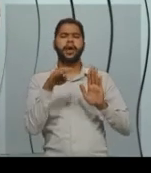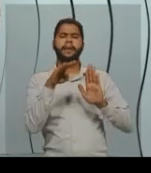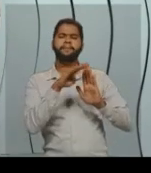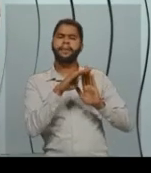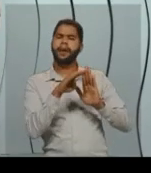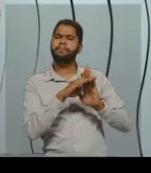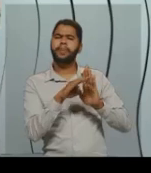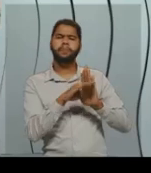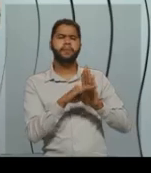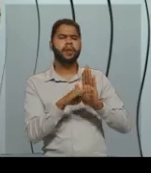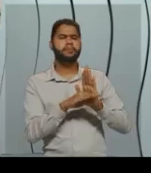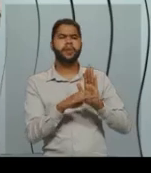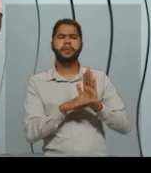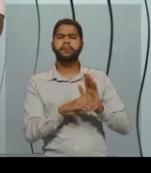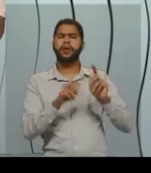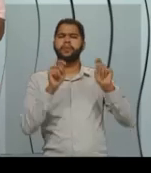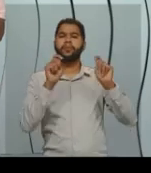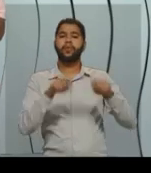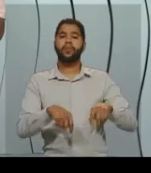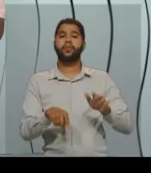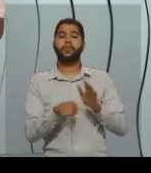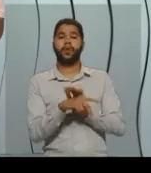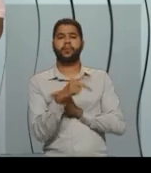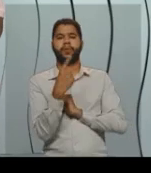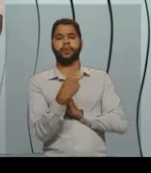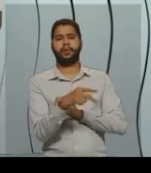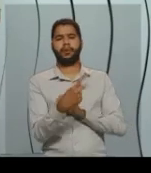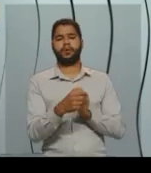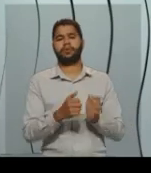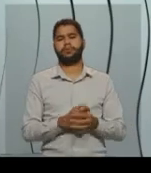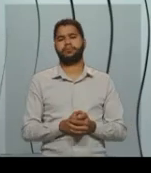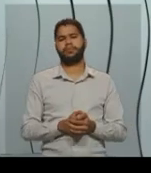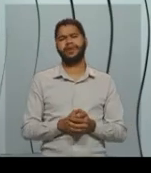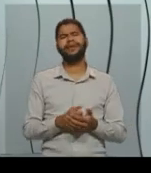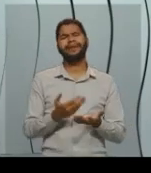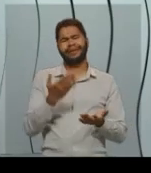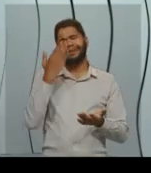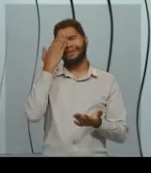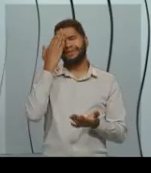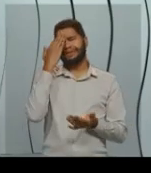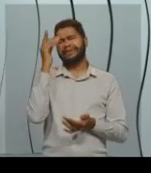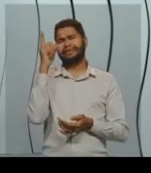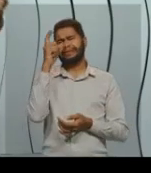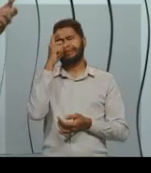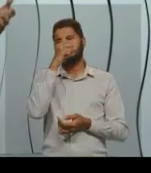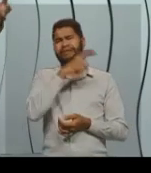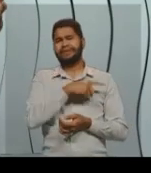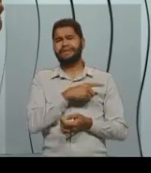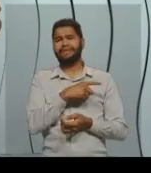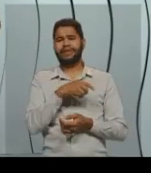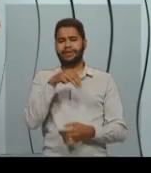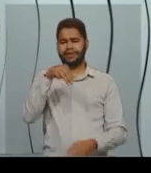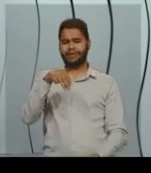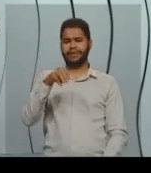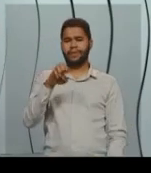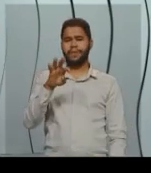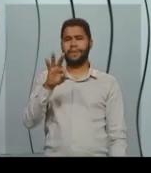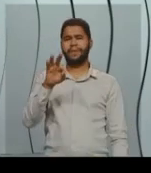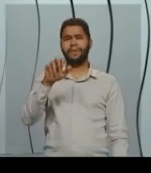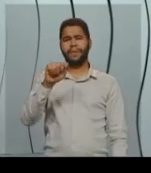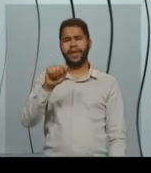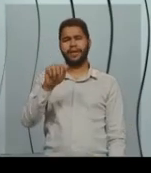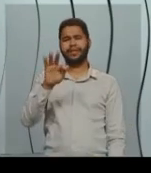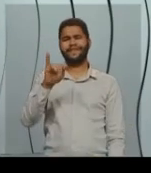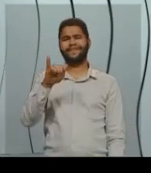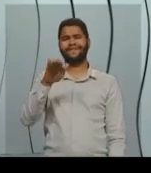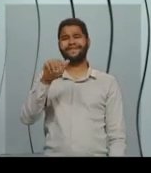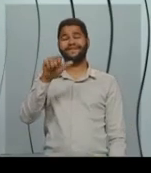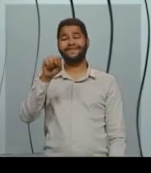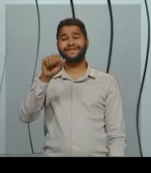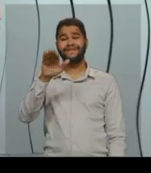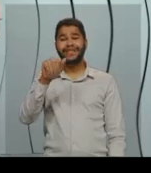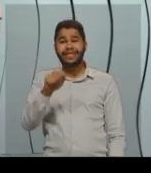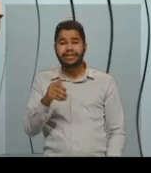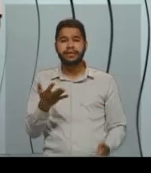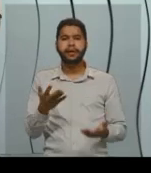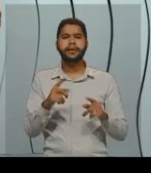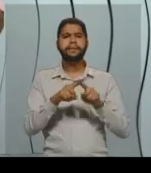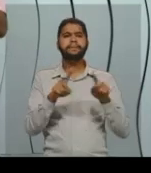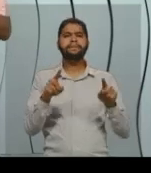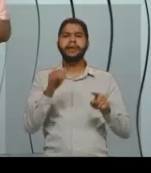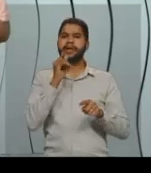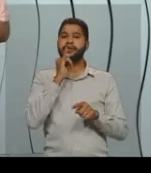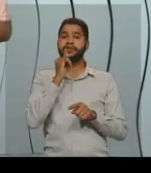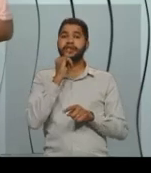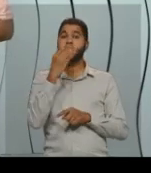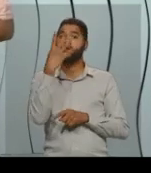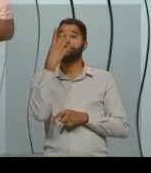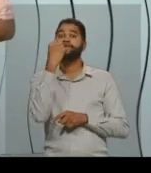programadas todas as possibilidades da coisa ser. Eu sei que é um pouco difícil, porque é metafísica aristotélica, mas você pensa numa foto sua